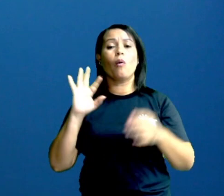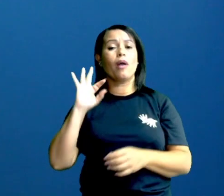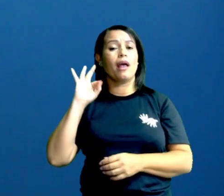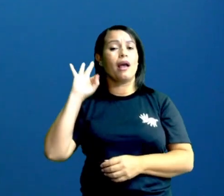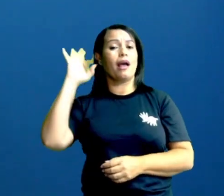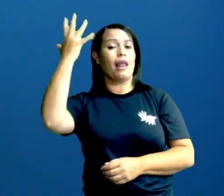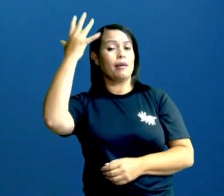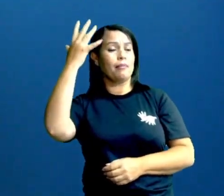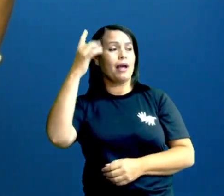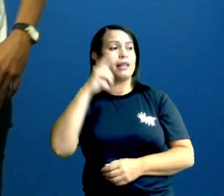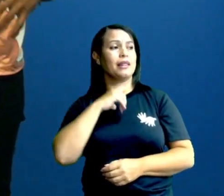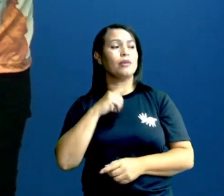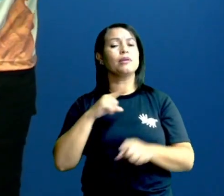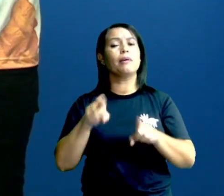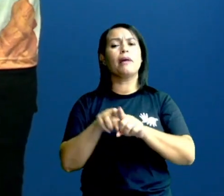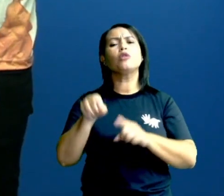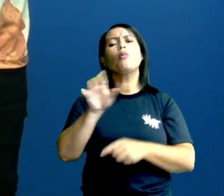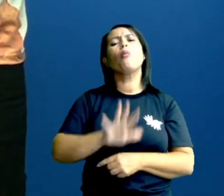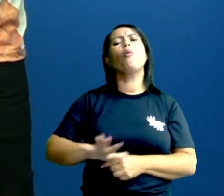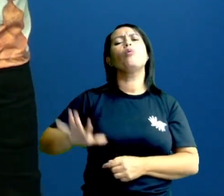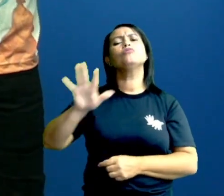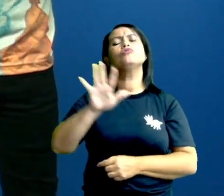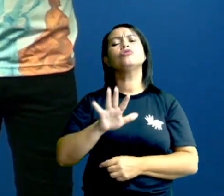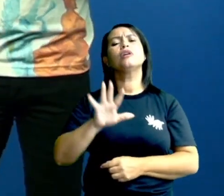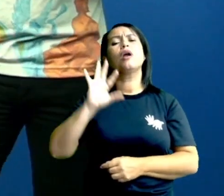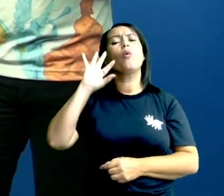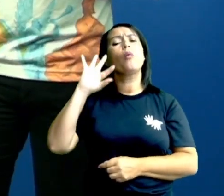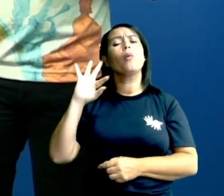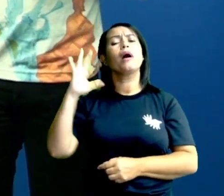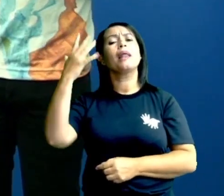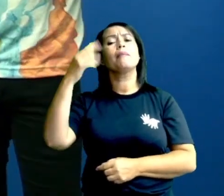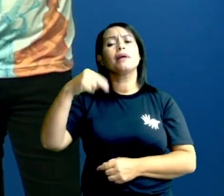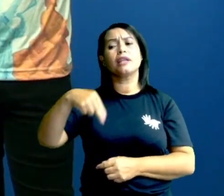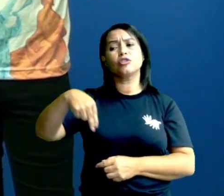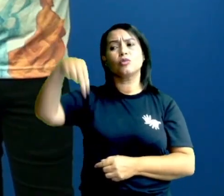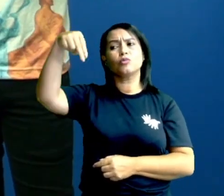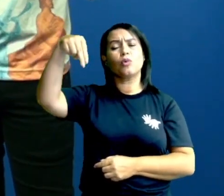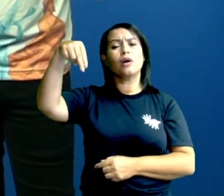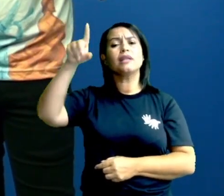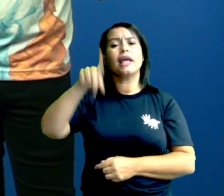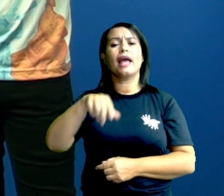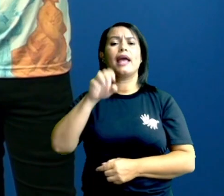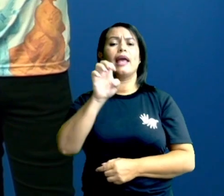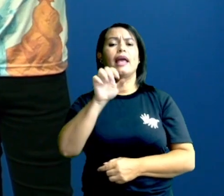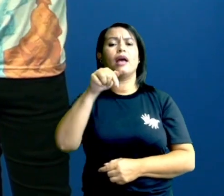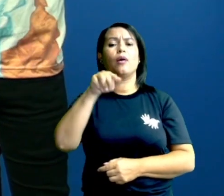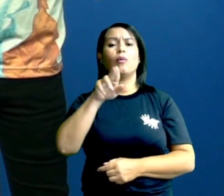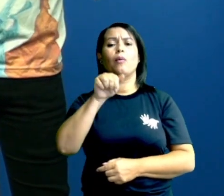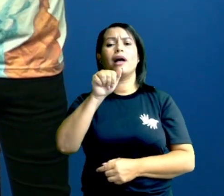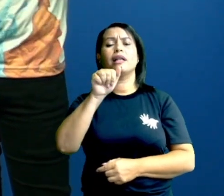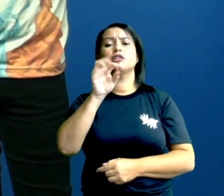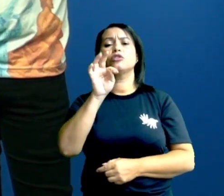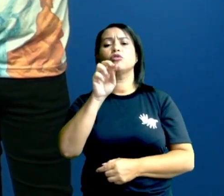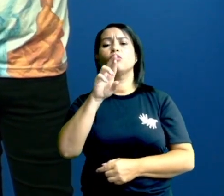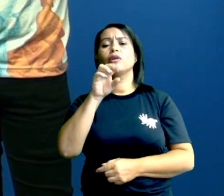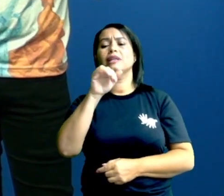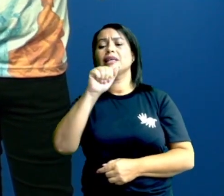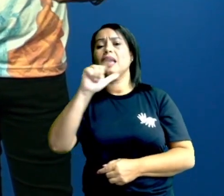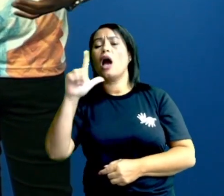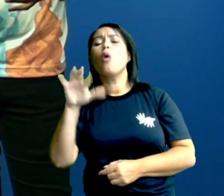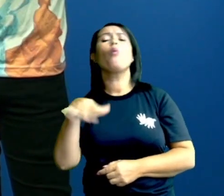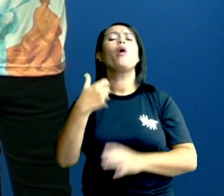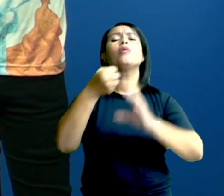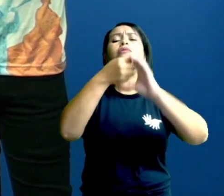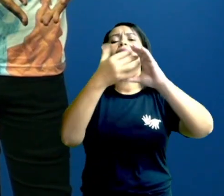de um modo bem geralzão você já é o clima na região norte é o clima equatorial e quais seriam as características